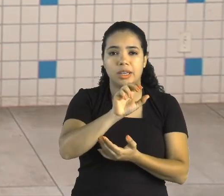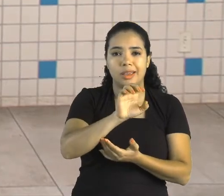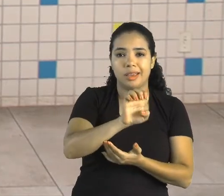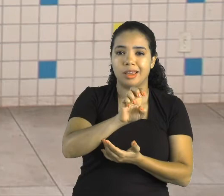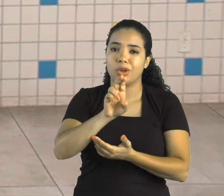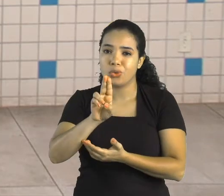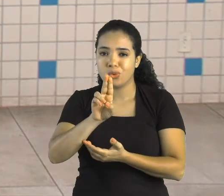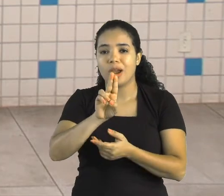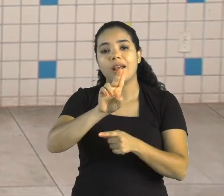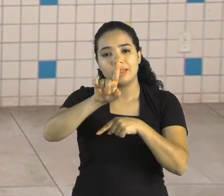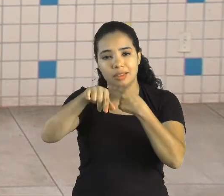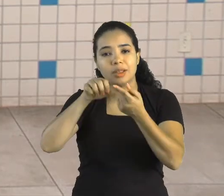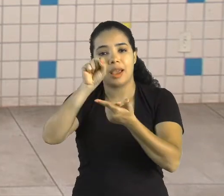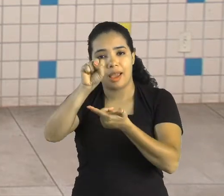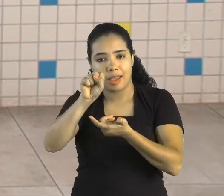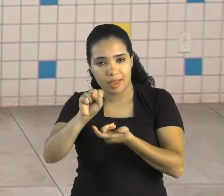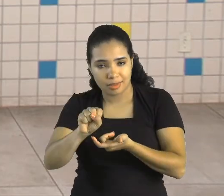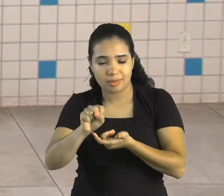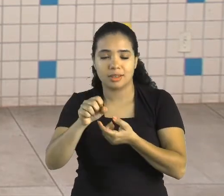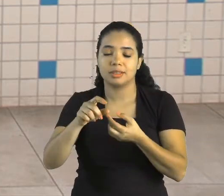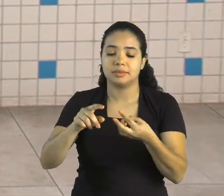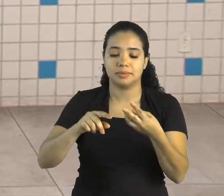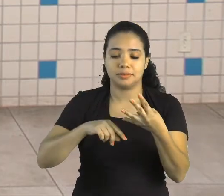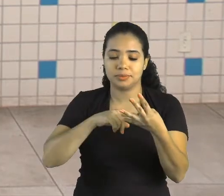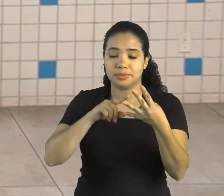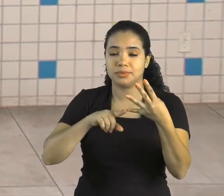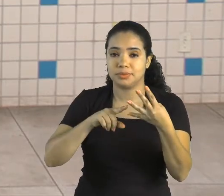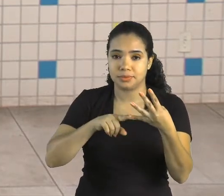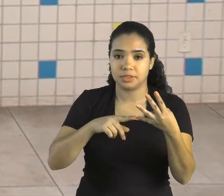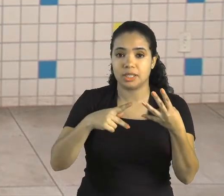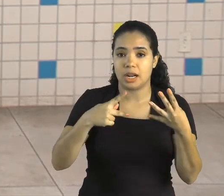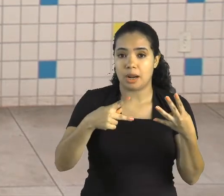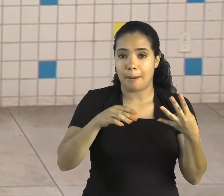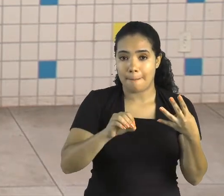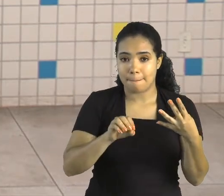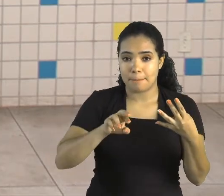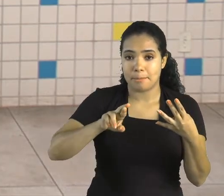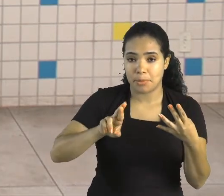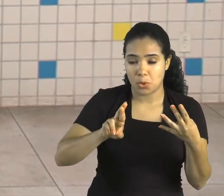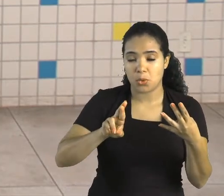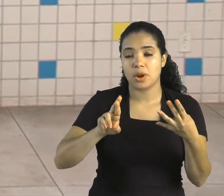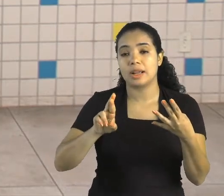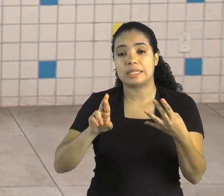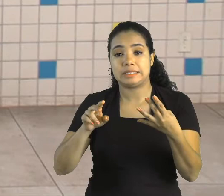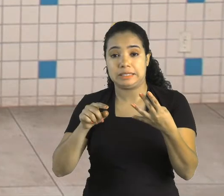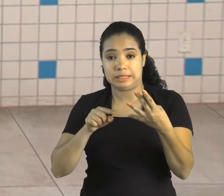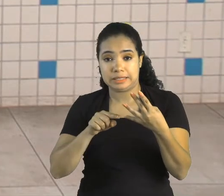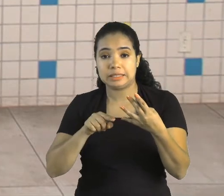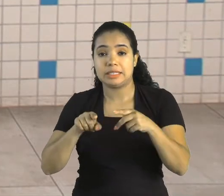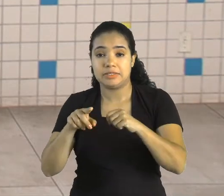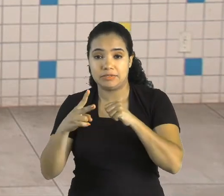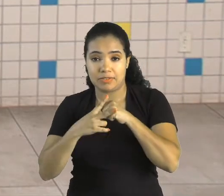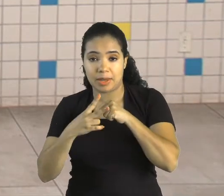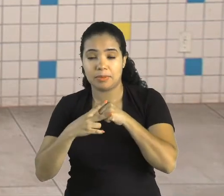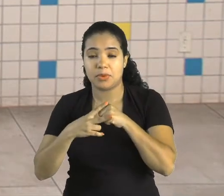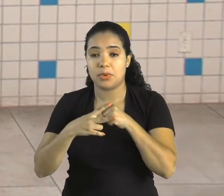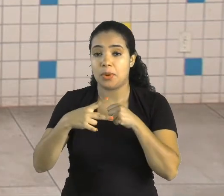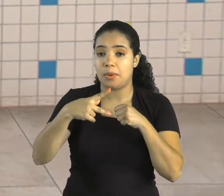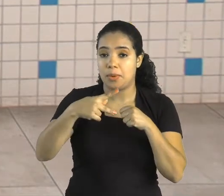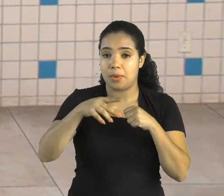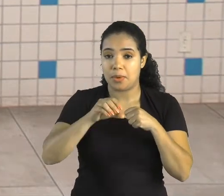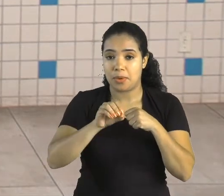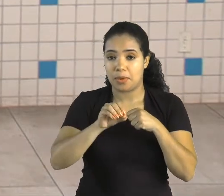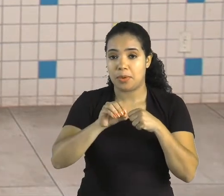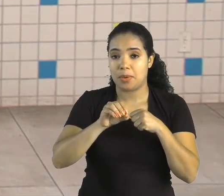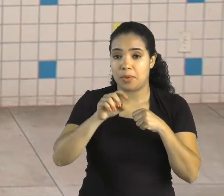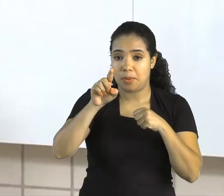quarta dica, quando eu conjugo o verbo por e querer. Quando eu vou conjugar, eu utilizo o S, som